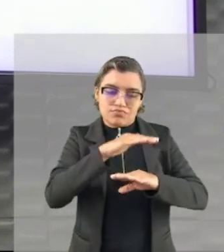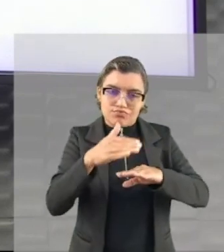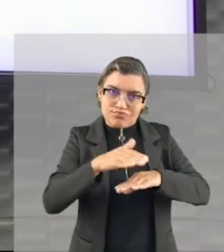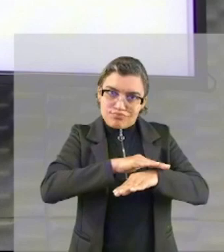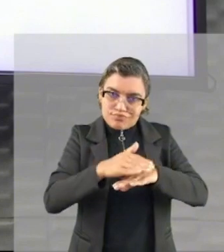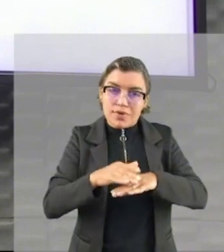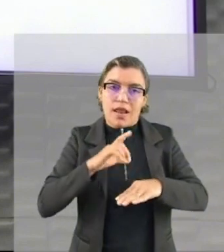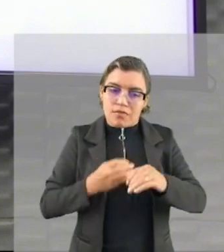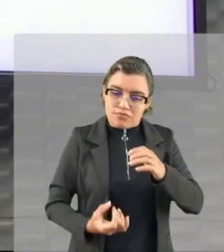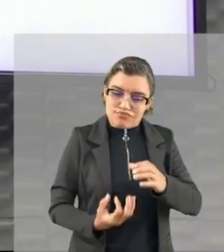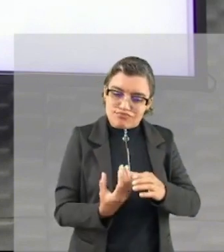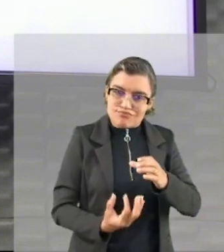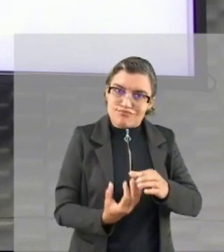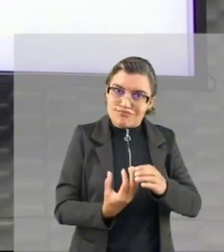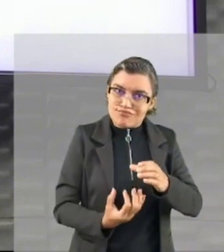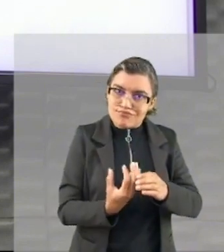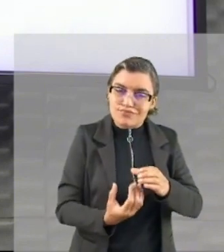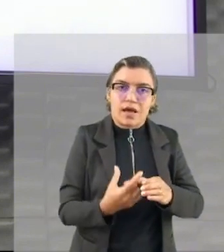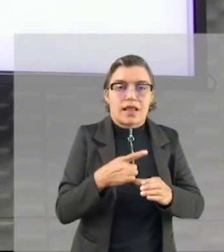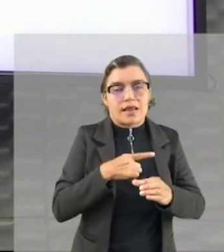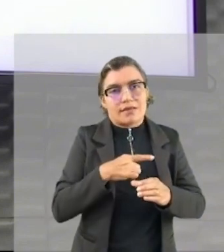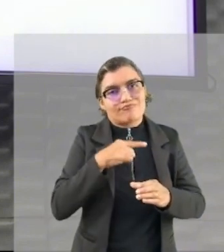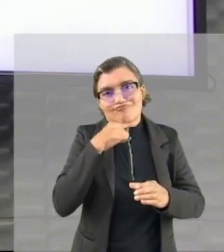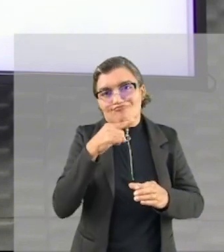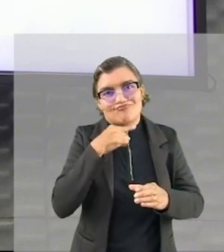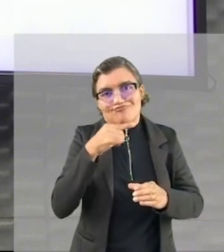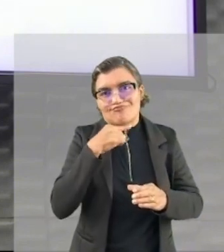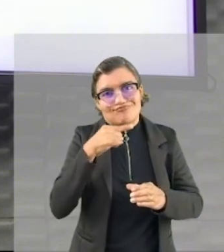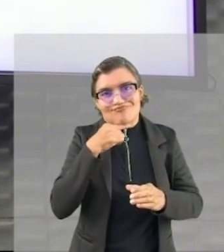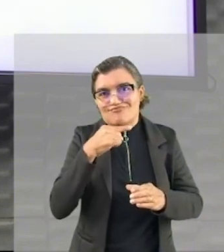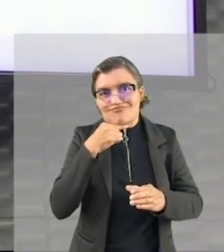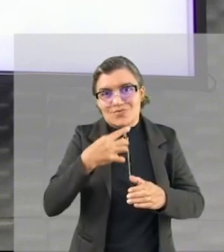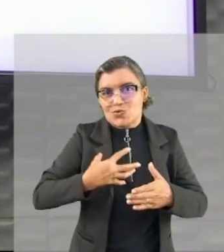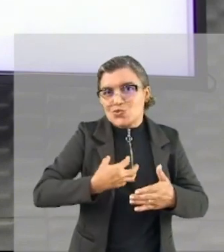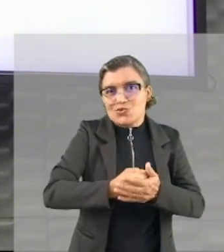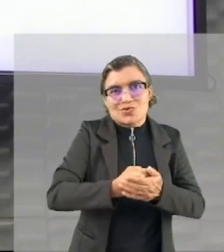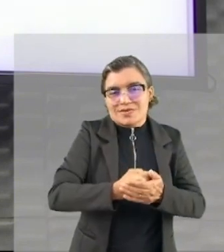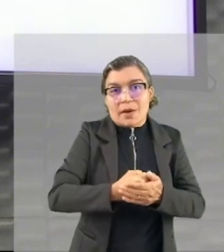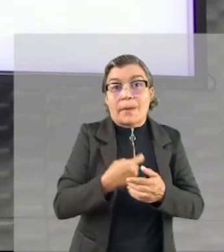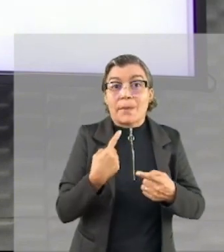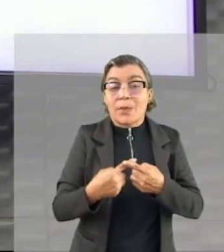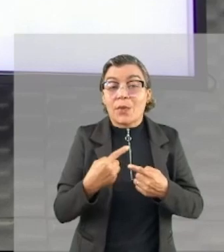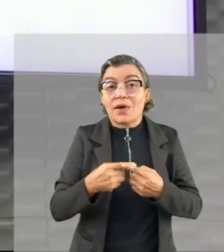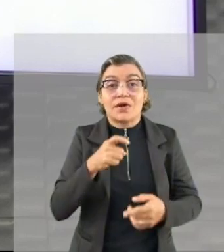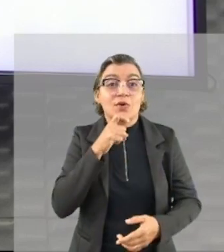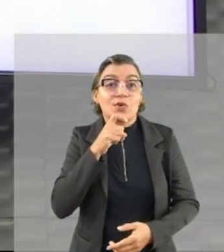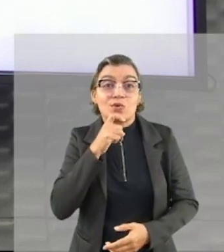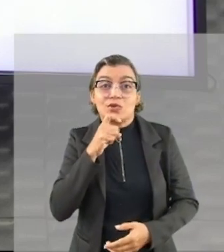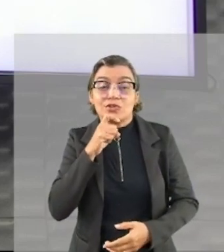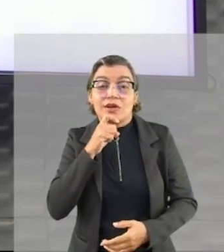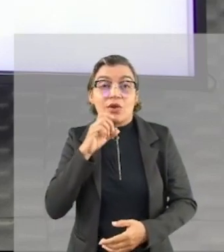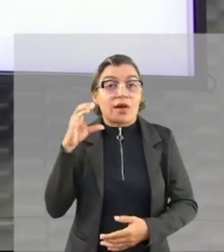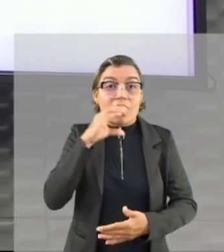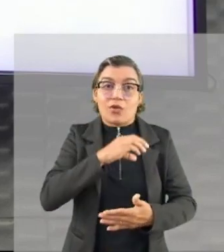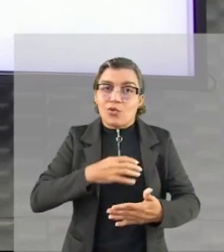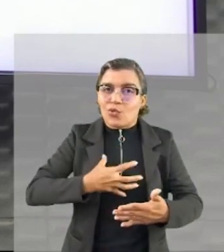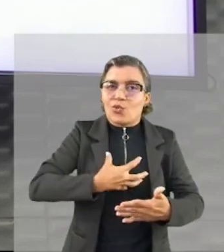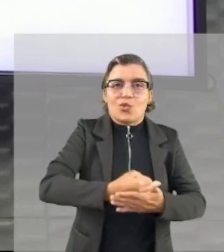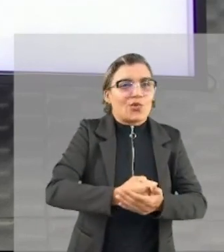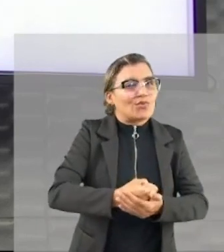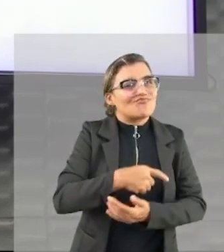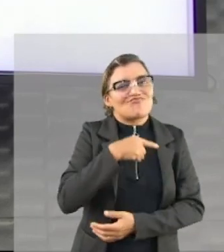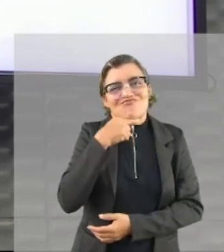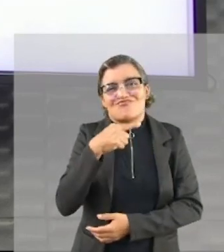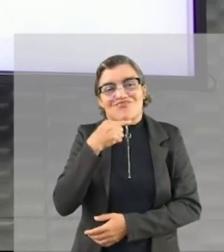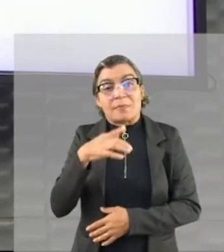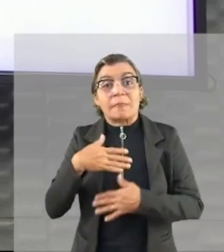sair daquele ambiente pelas paredes de gelo, porque o gelo é um mau condutor de calor. Então,